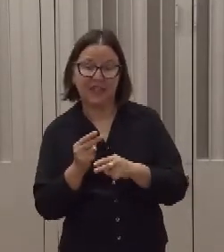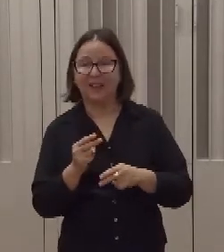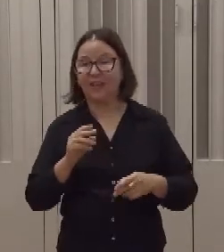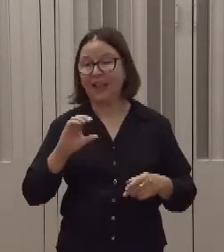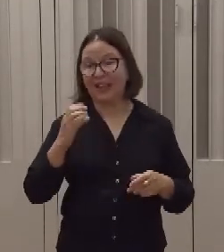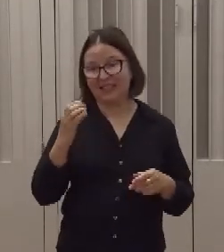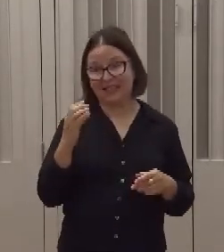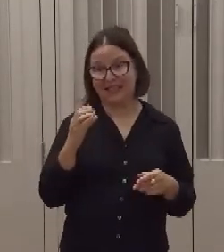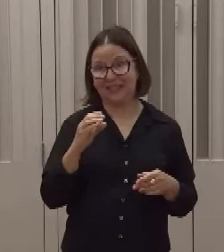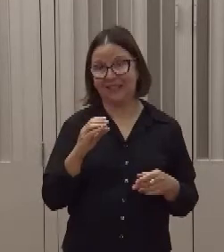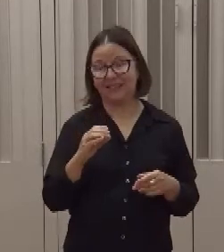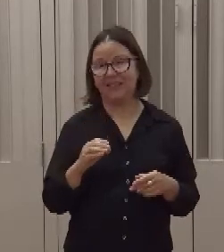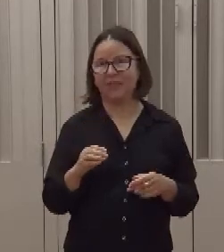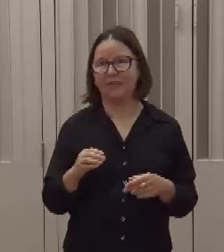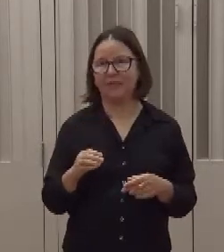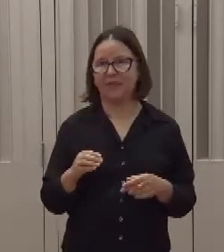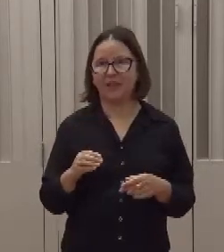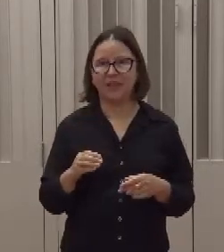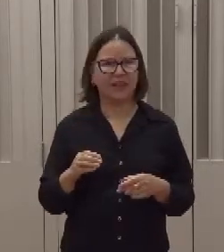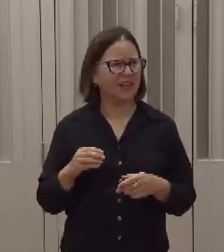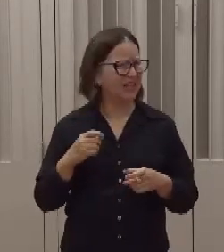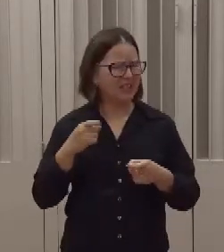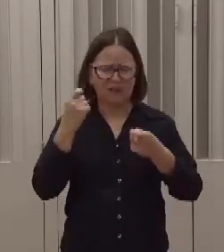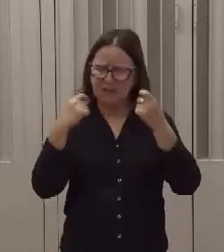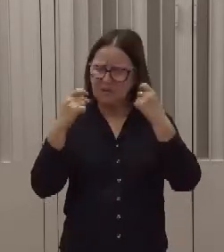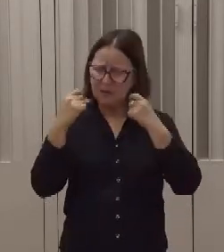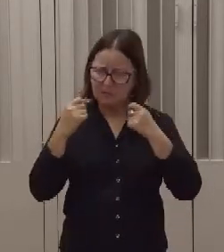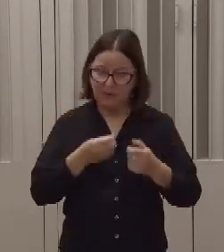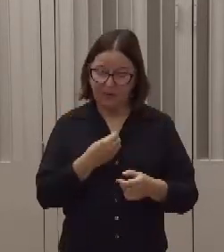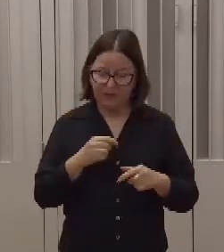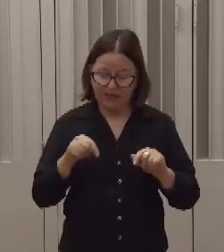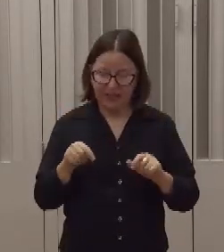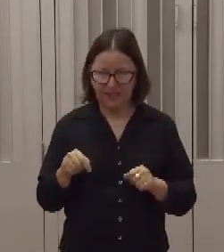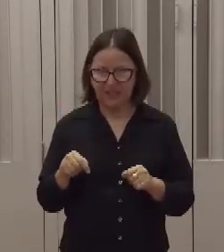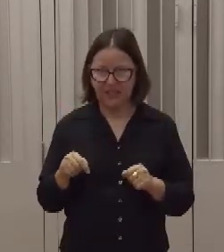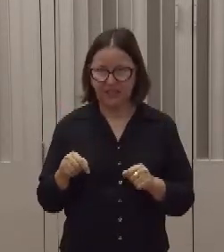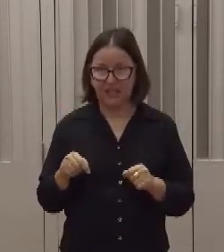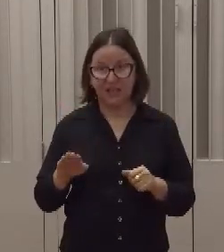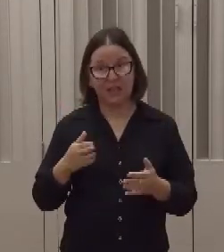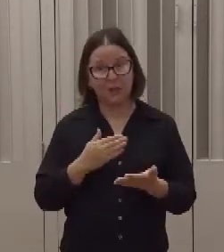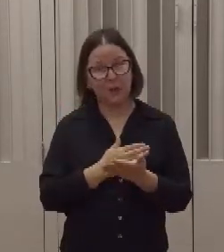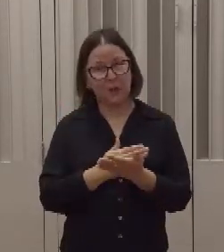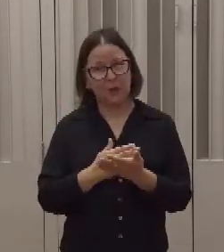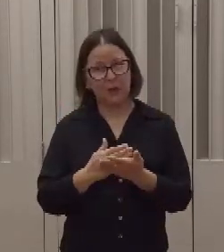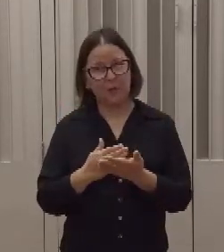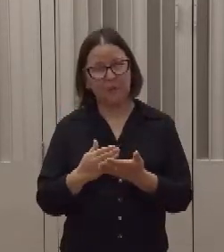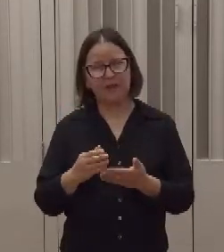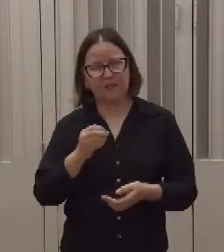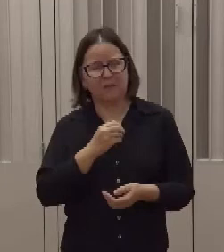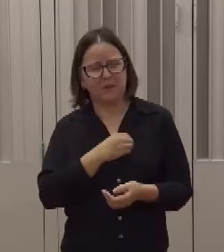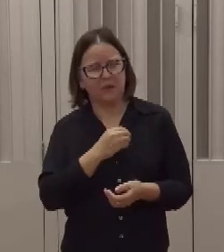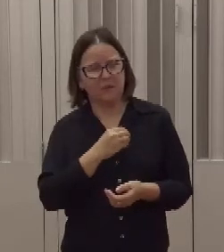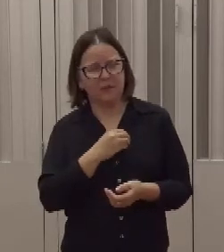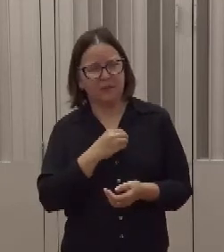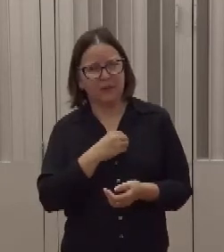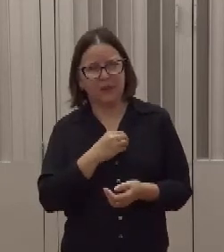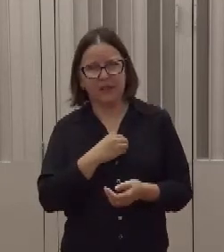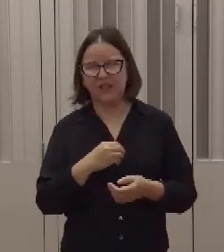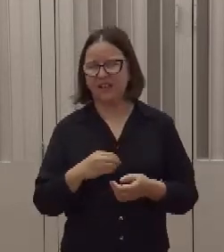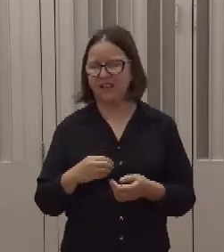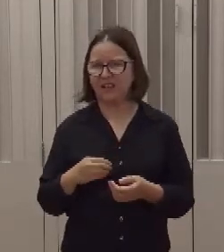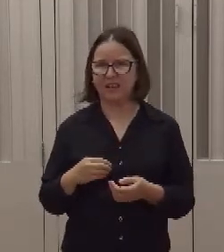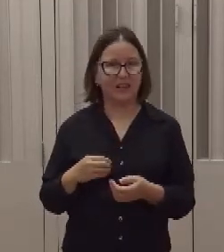e uma despreocupação com a vida terrena levou à libertinagem e a um desprezo pela questão do